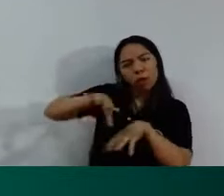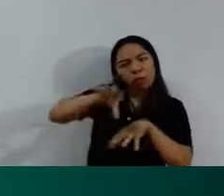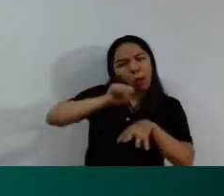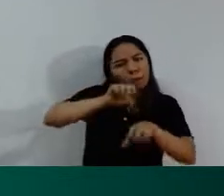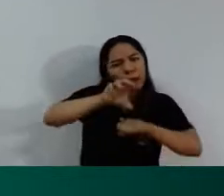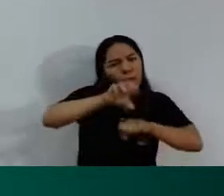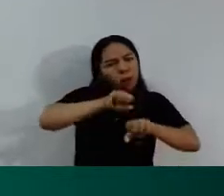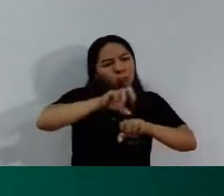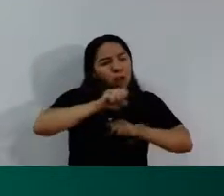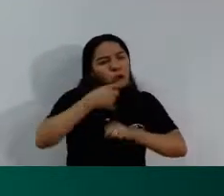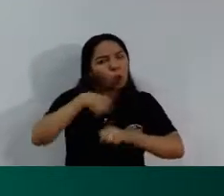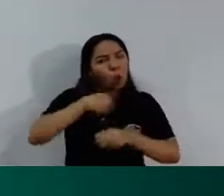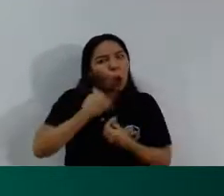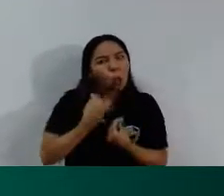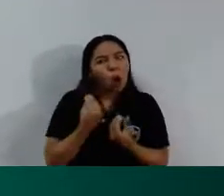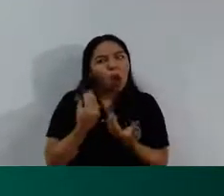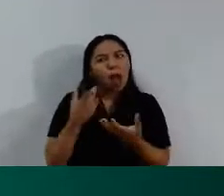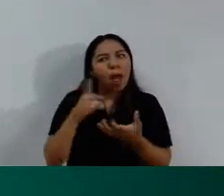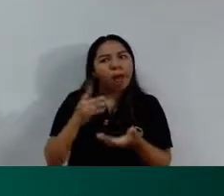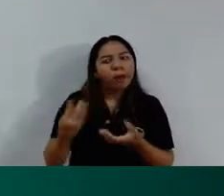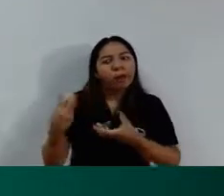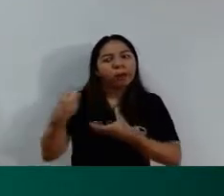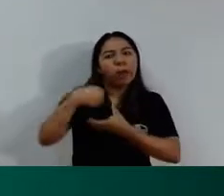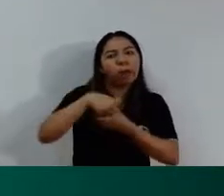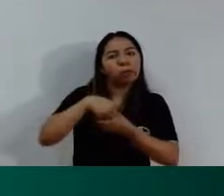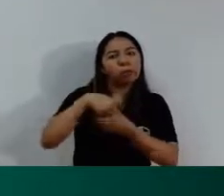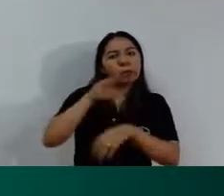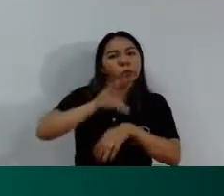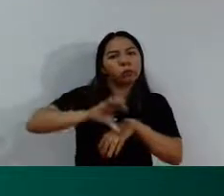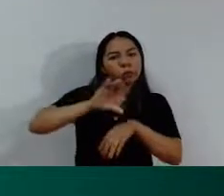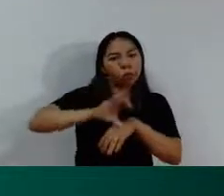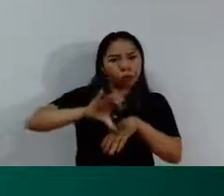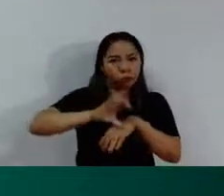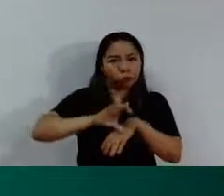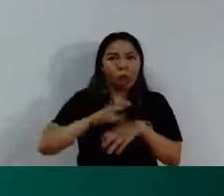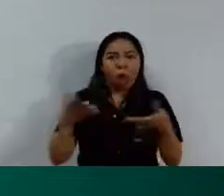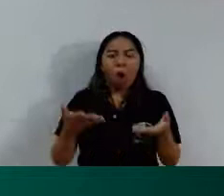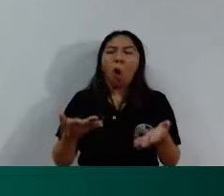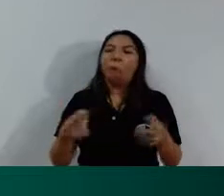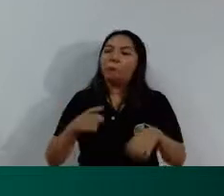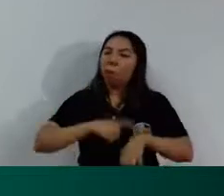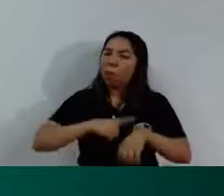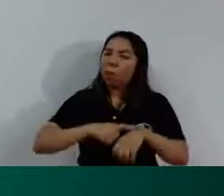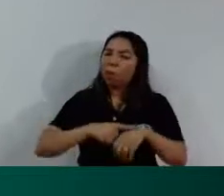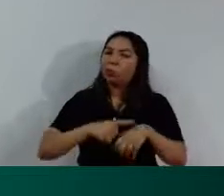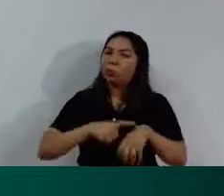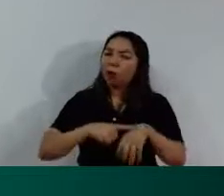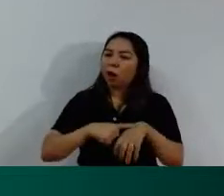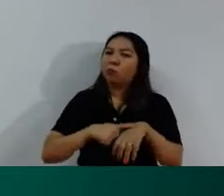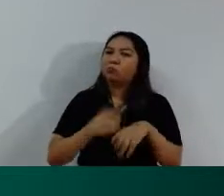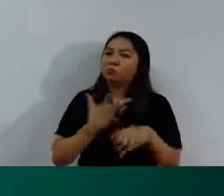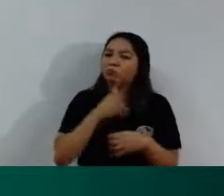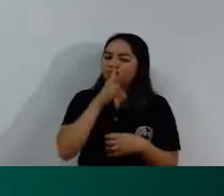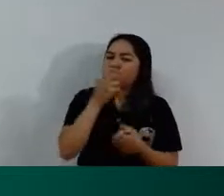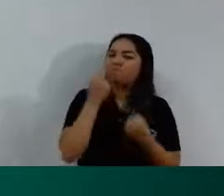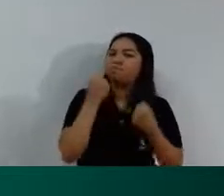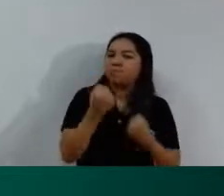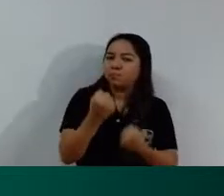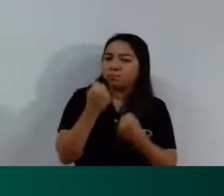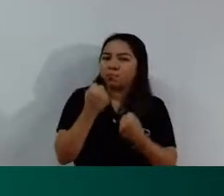a tecer para nossa realidade dos cursos certo esse aqui é um momento muito potente para a gente começar a pensar